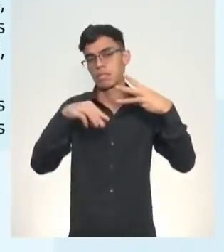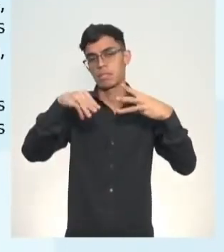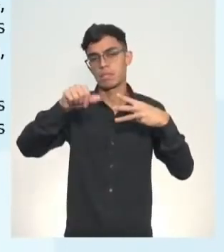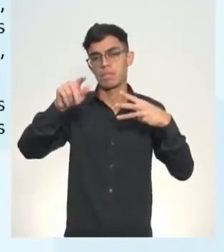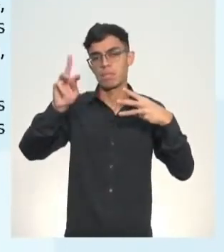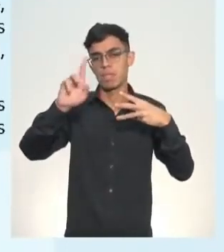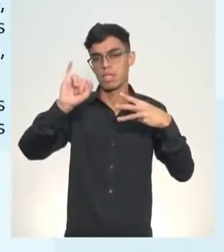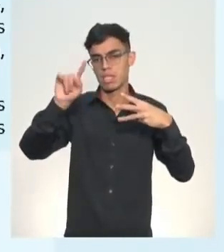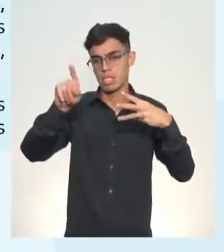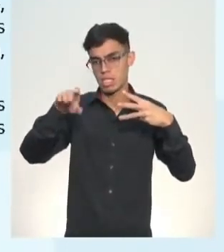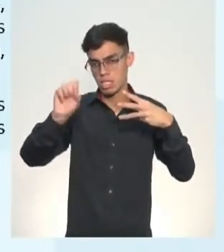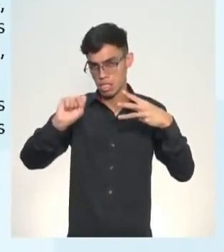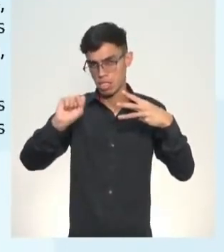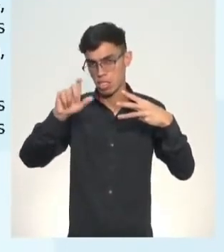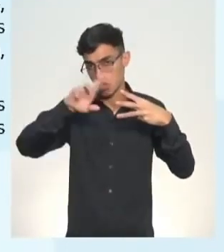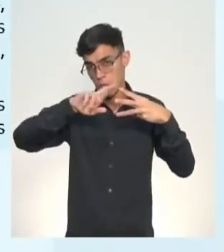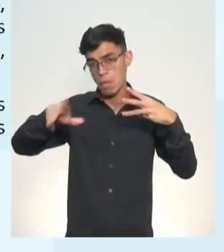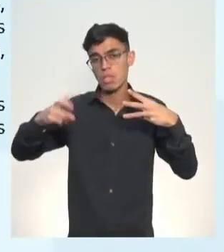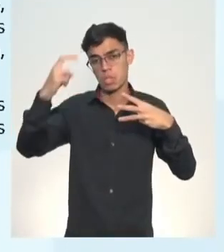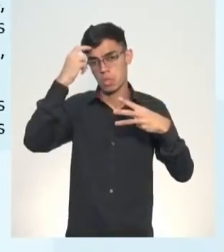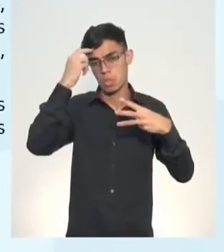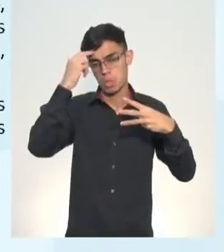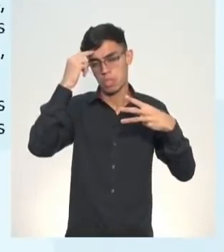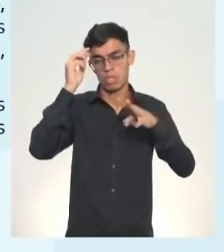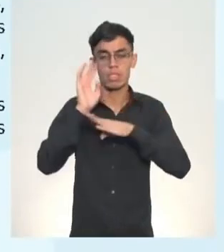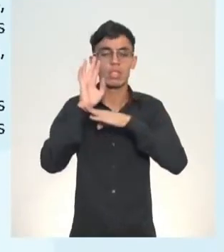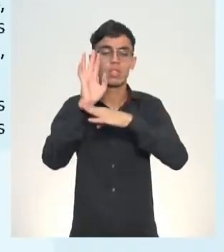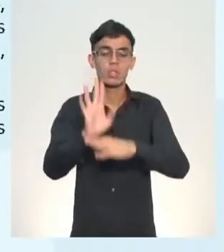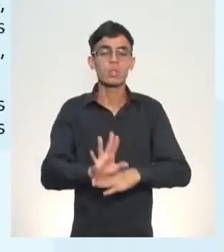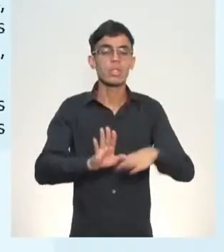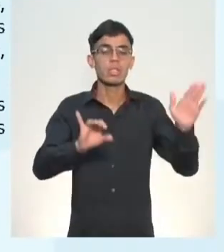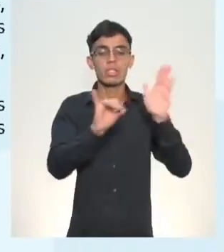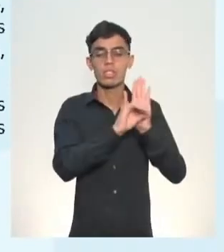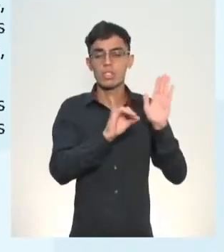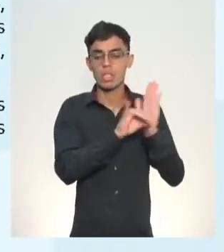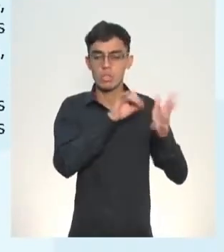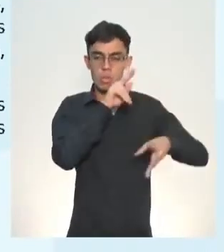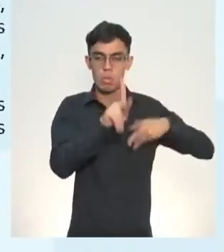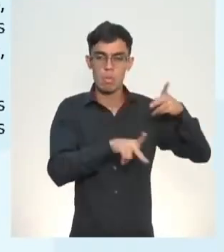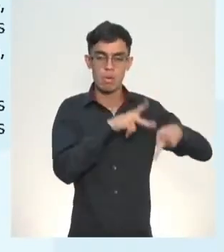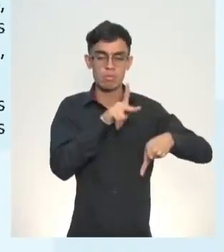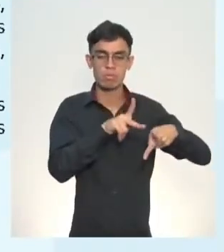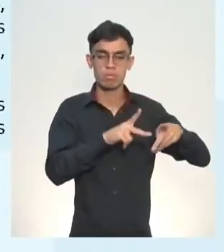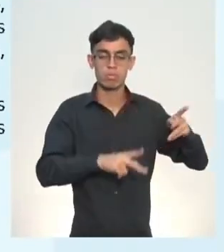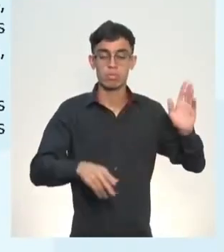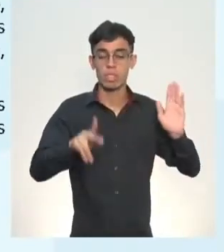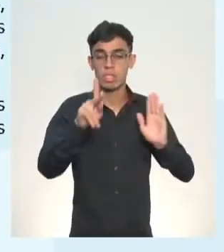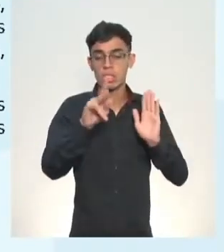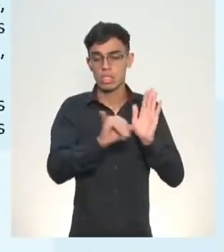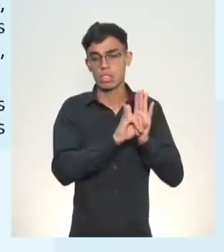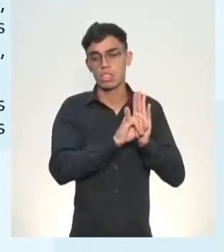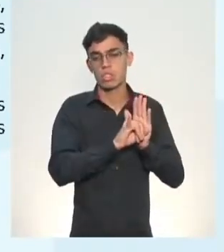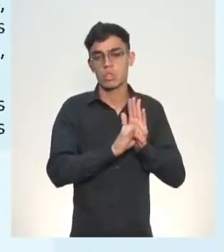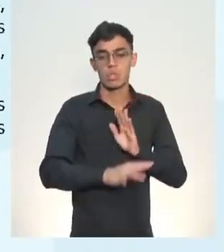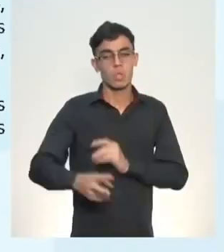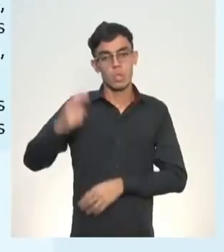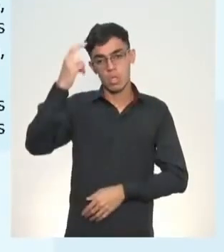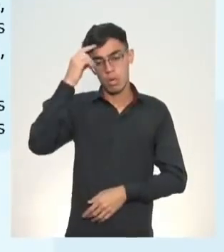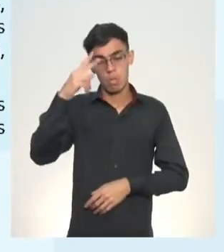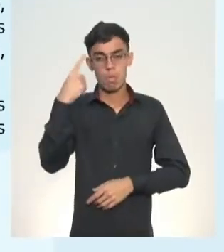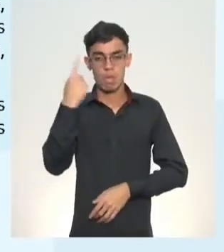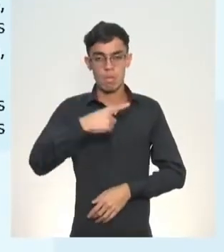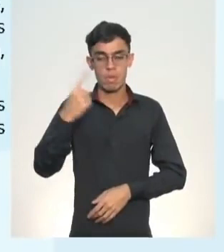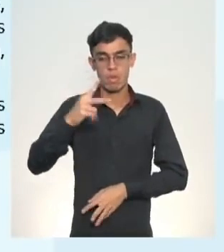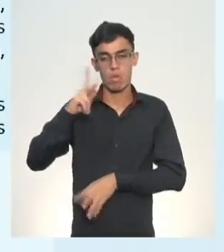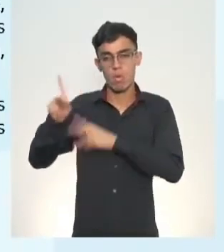né, culturais diferentes, né, que ajudam a formar a identidade do nosso povo, a identidade cultural. Que são, primeiramente, né, os indígenas,